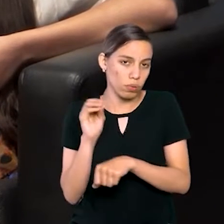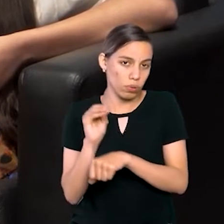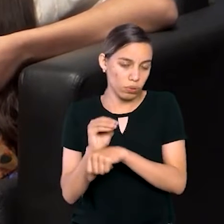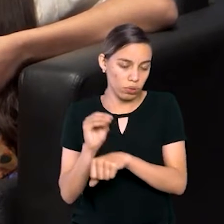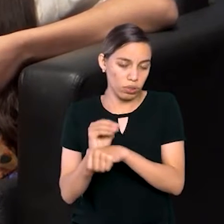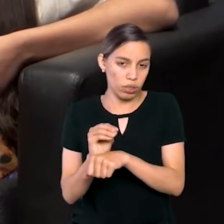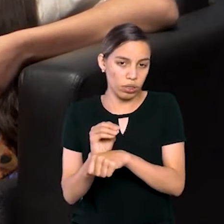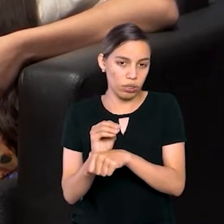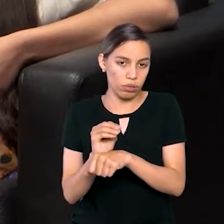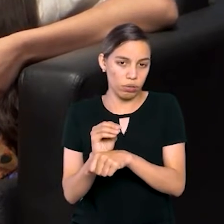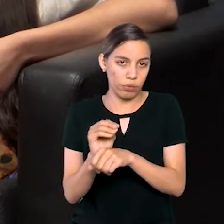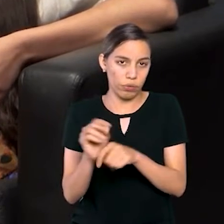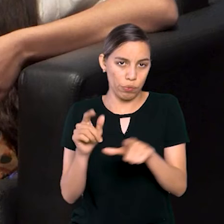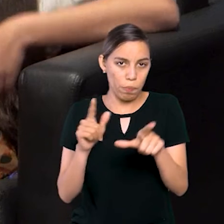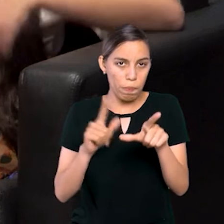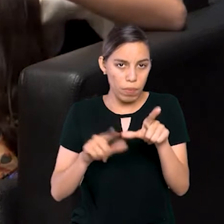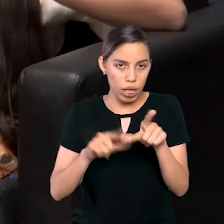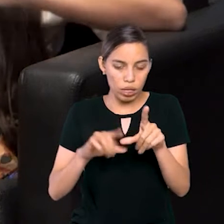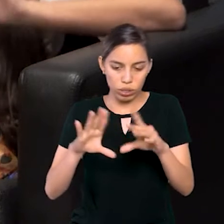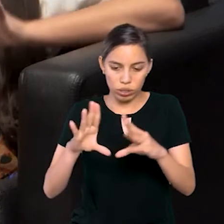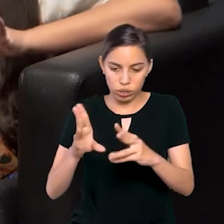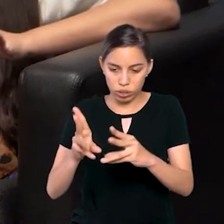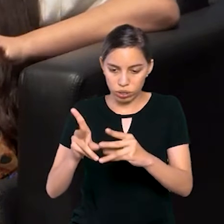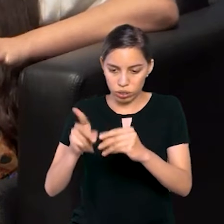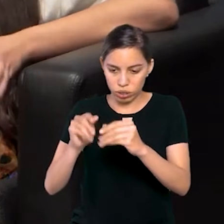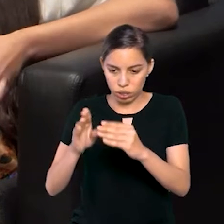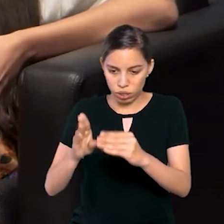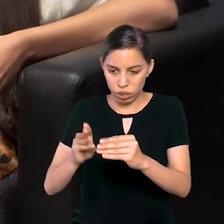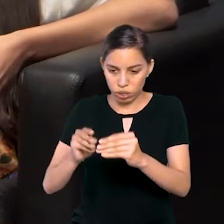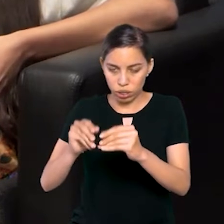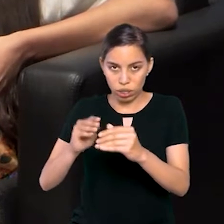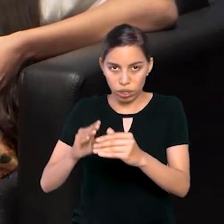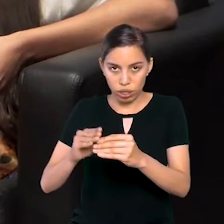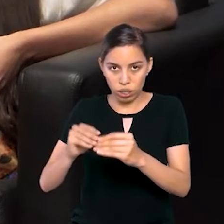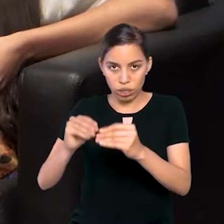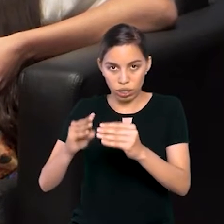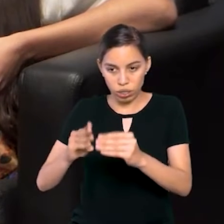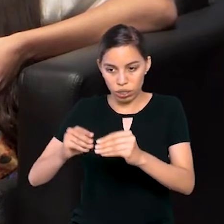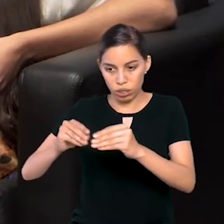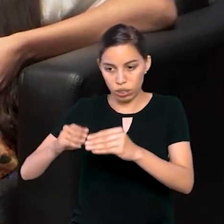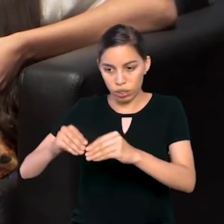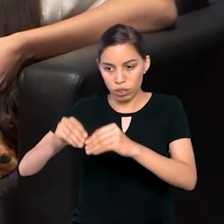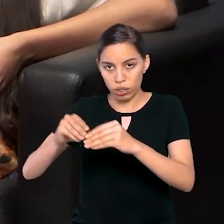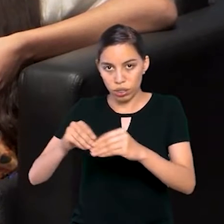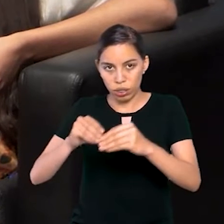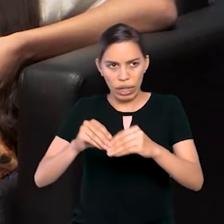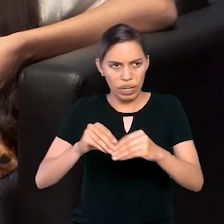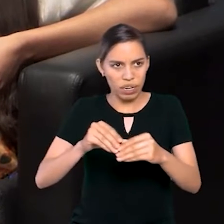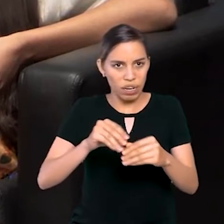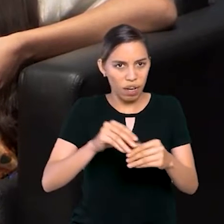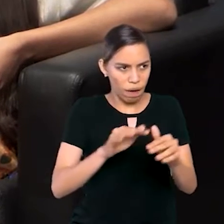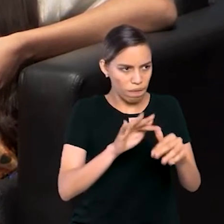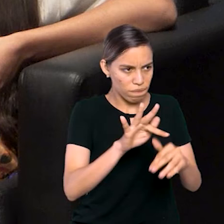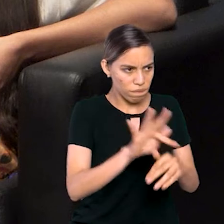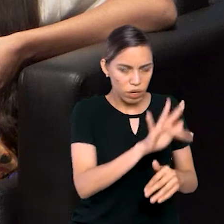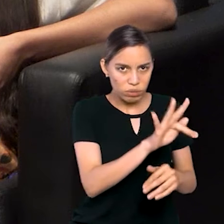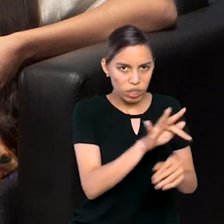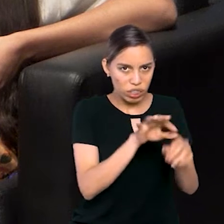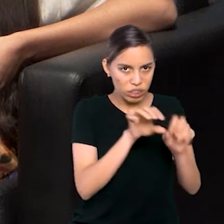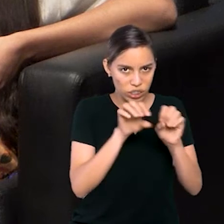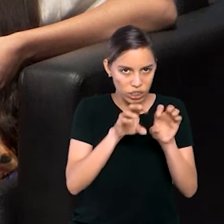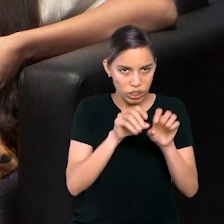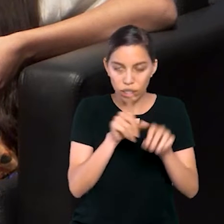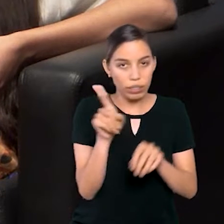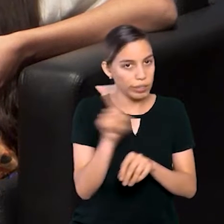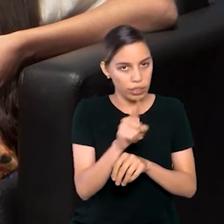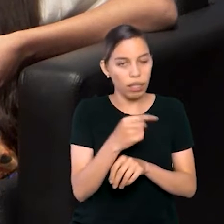né? Que é algo que as universidades não ensinam assim, né? Como um acolhimento. E aí eu faço massagem